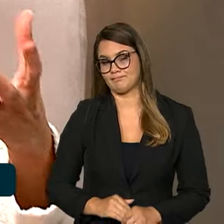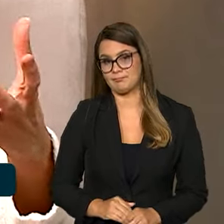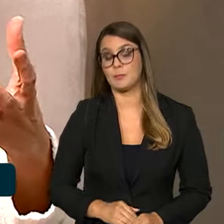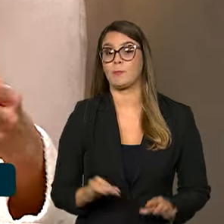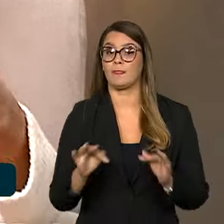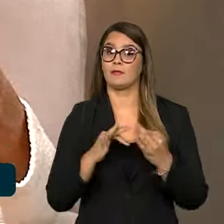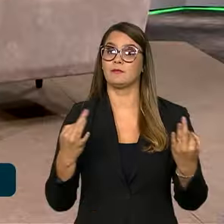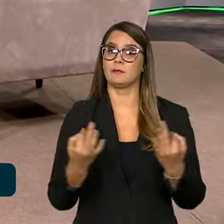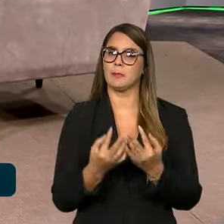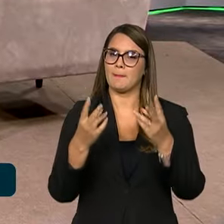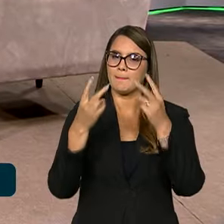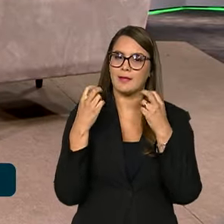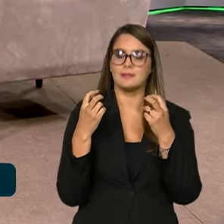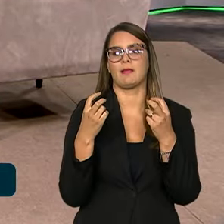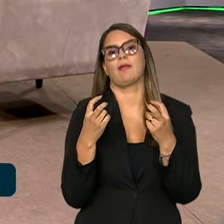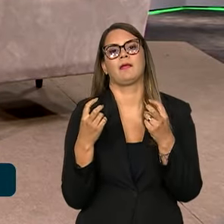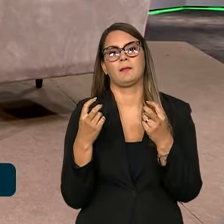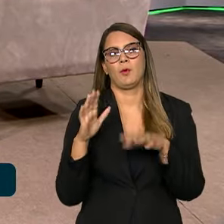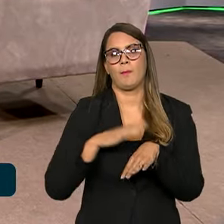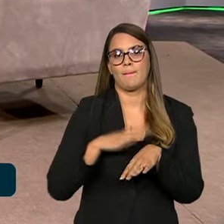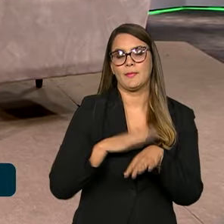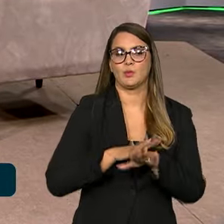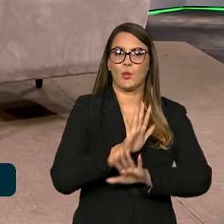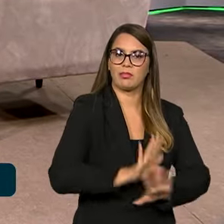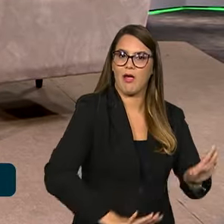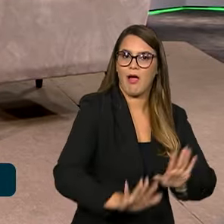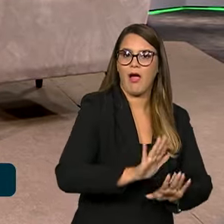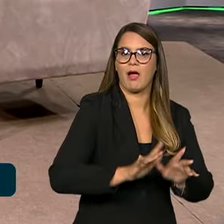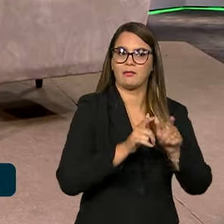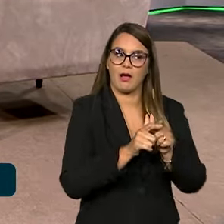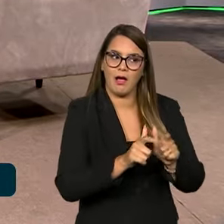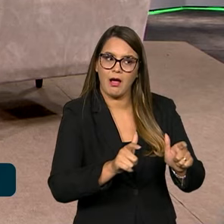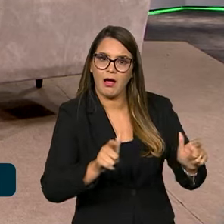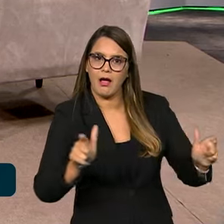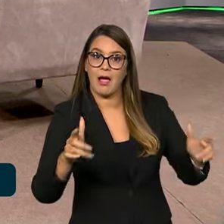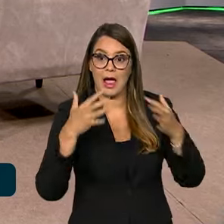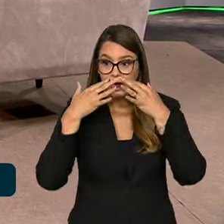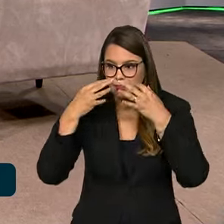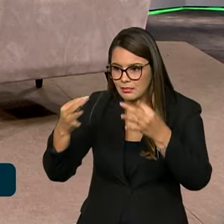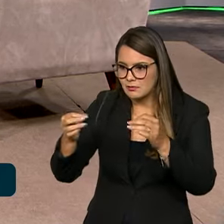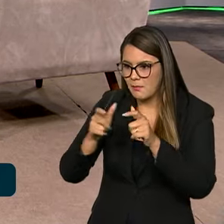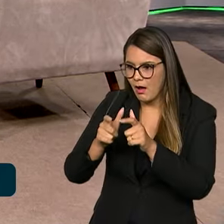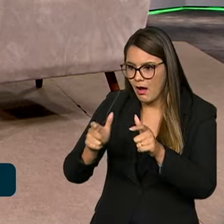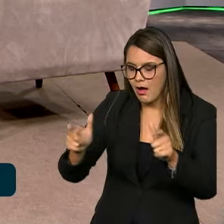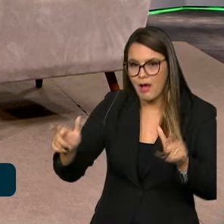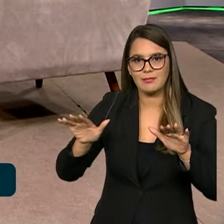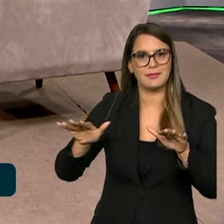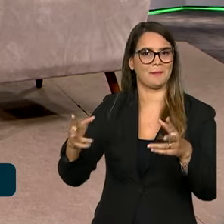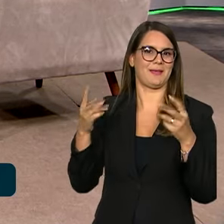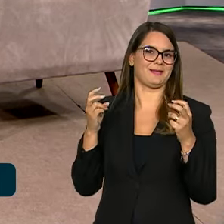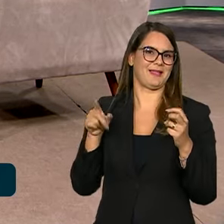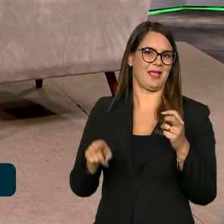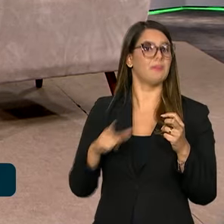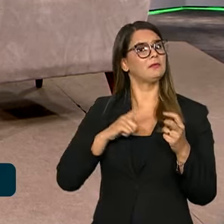percebem quando a o cuidado aumenta quando a atenção aumenta e e